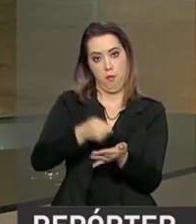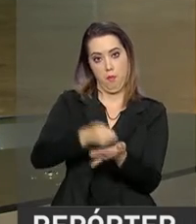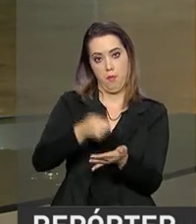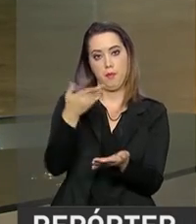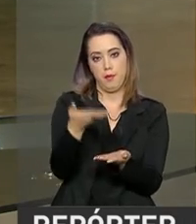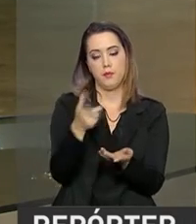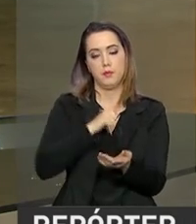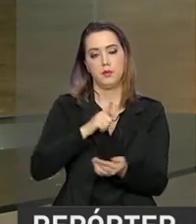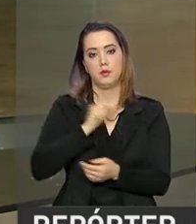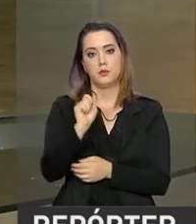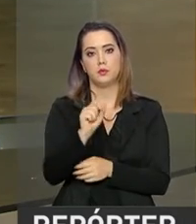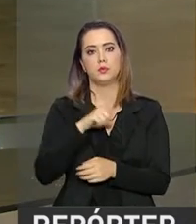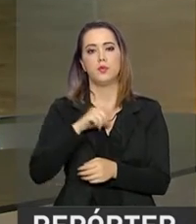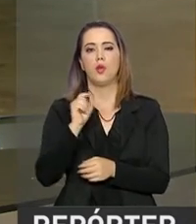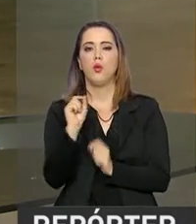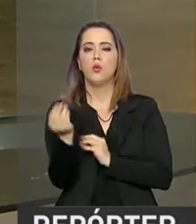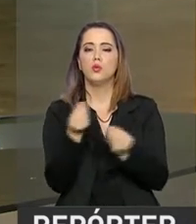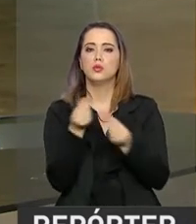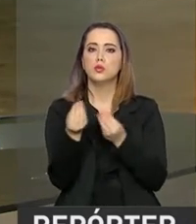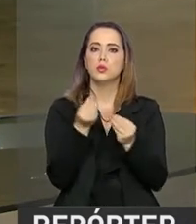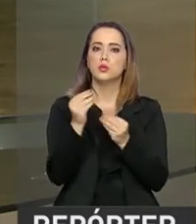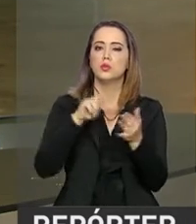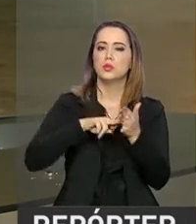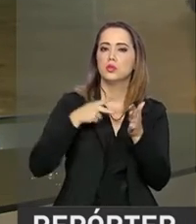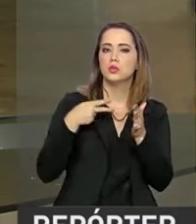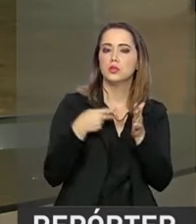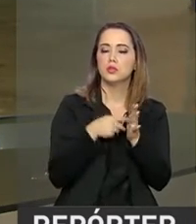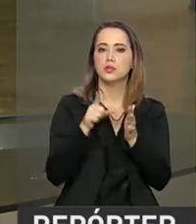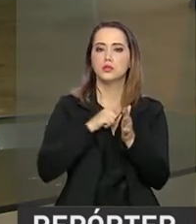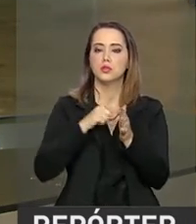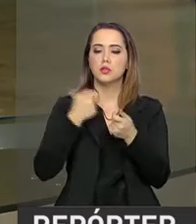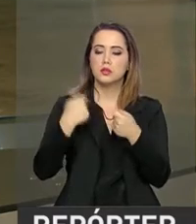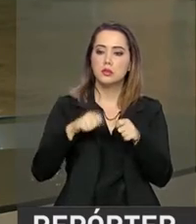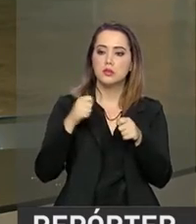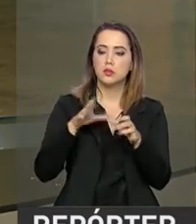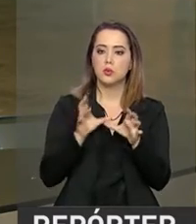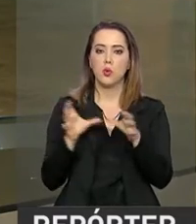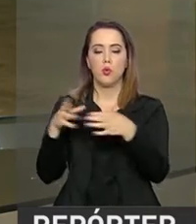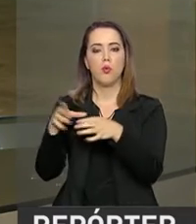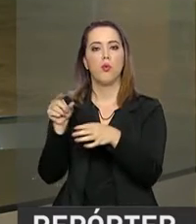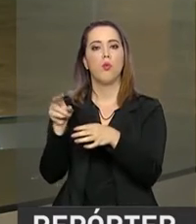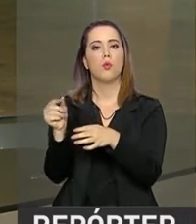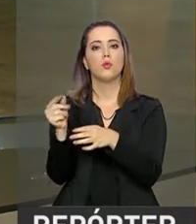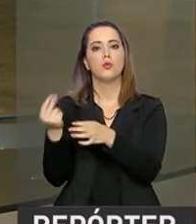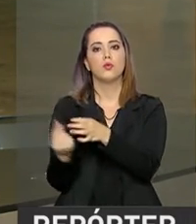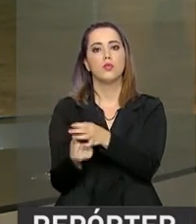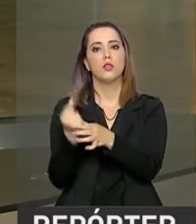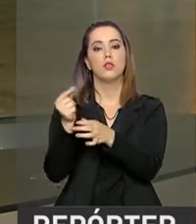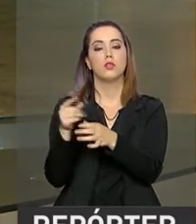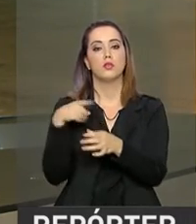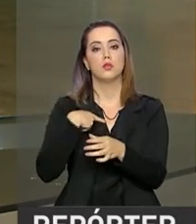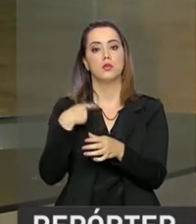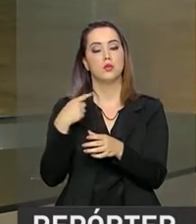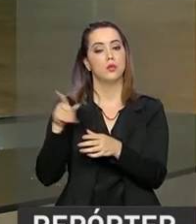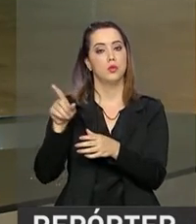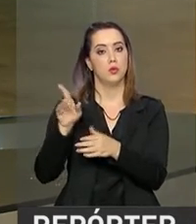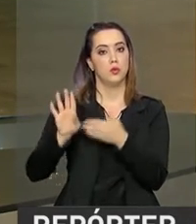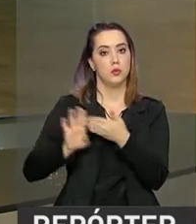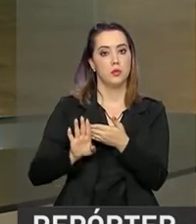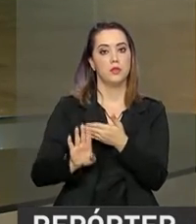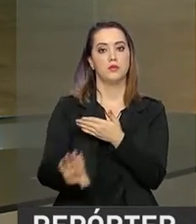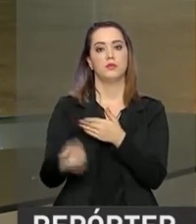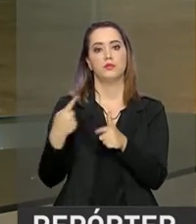colchão de liquidez um colchão de recursos para evitar e para amortecer choques internacionais